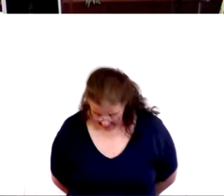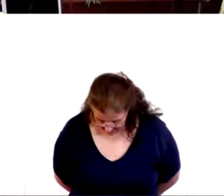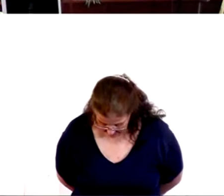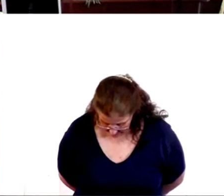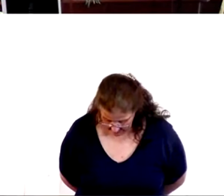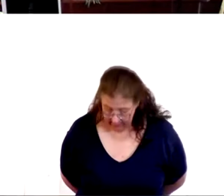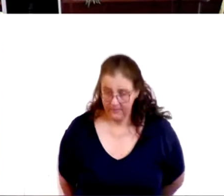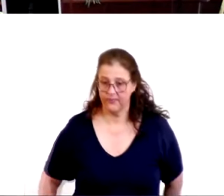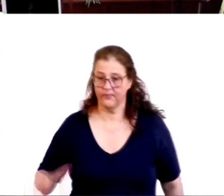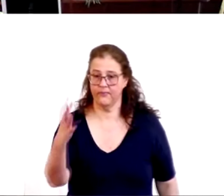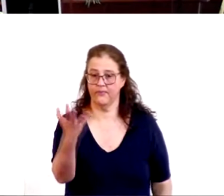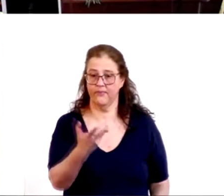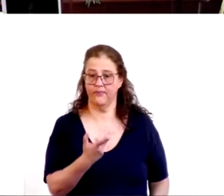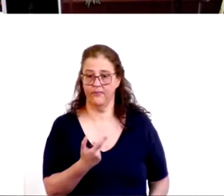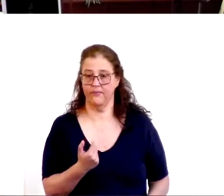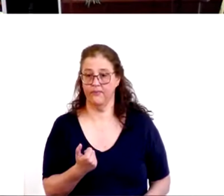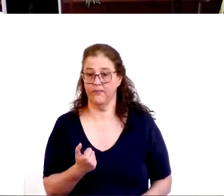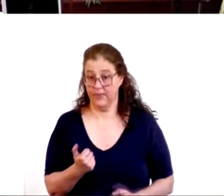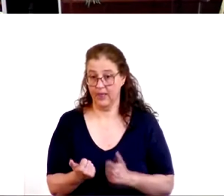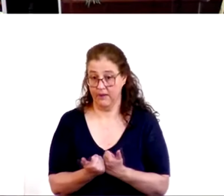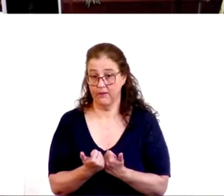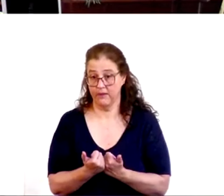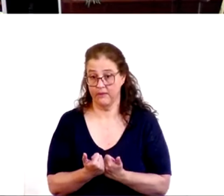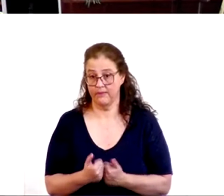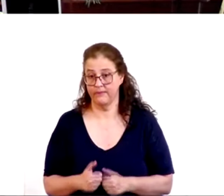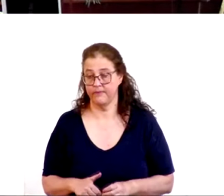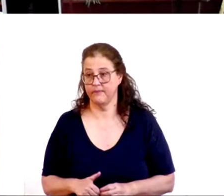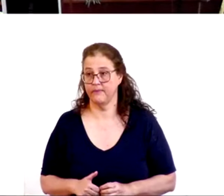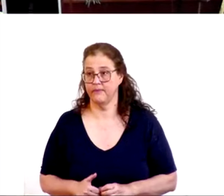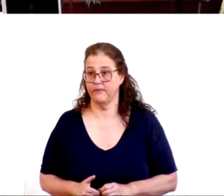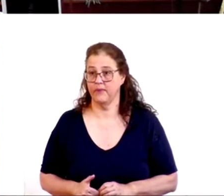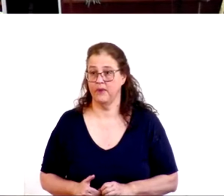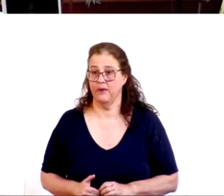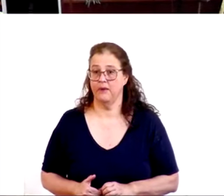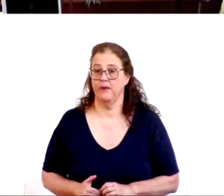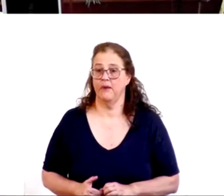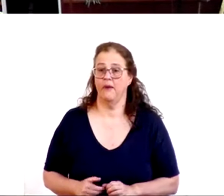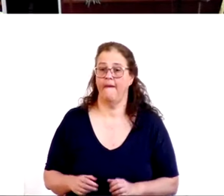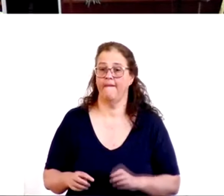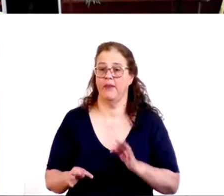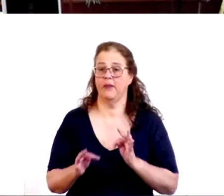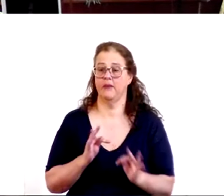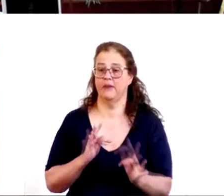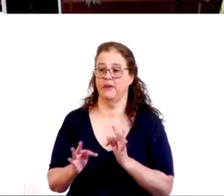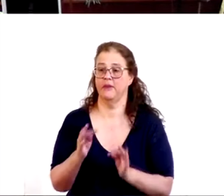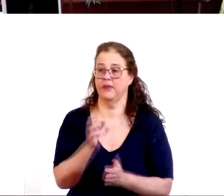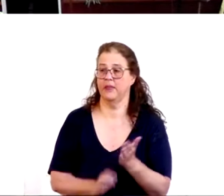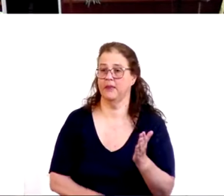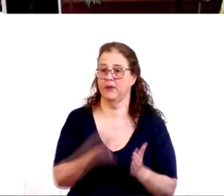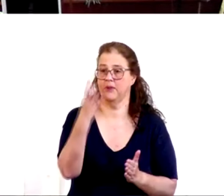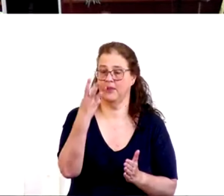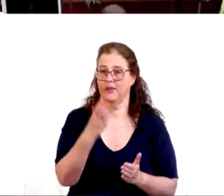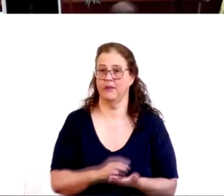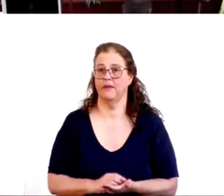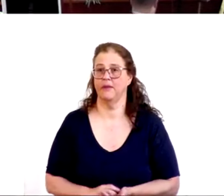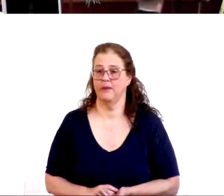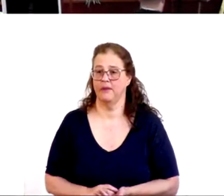Querida igreja, vamos abrir a palavra de Deus na carta de Paulo a Tito, no capítulo 3. Tito